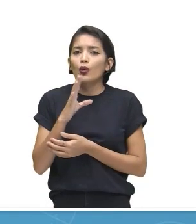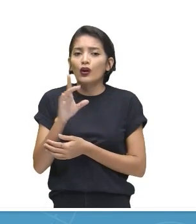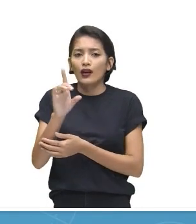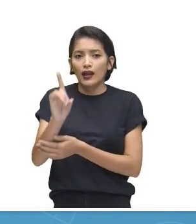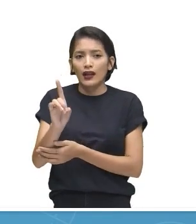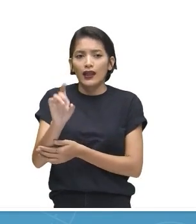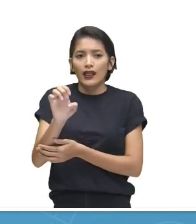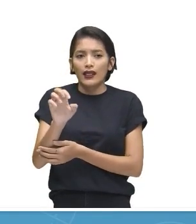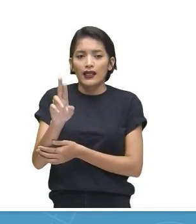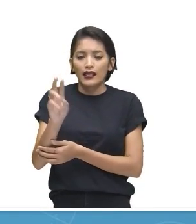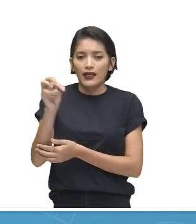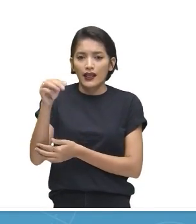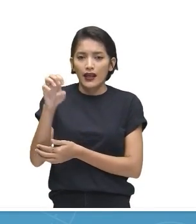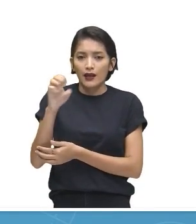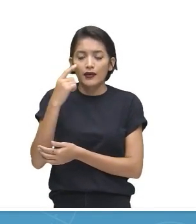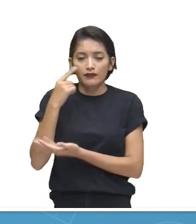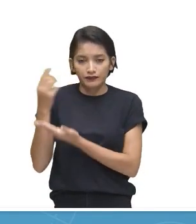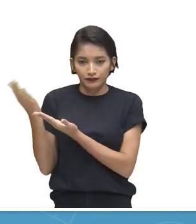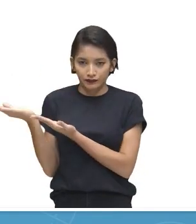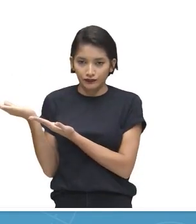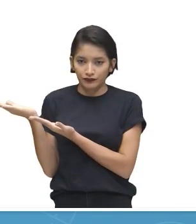derme. Observa aí a próxima imagem.